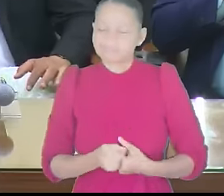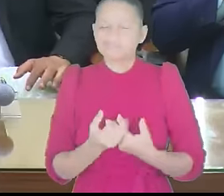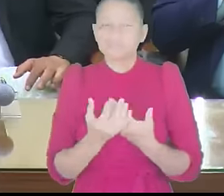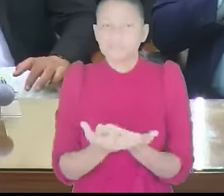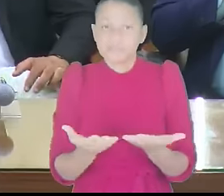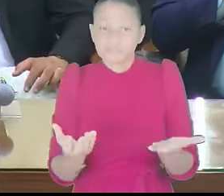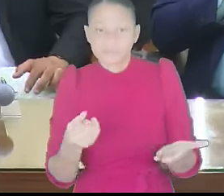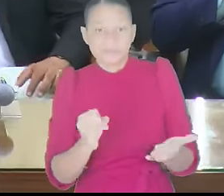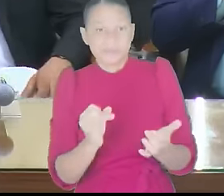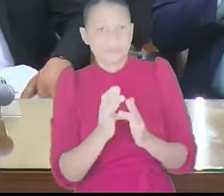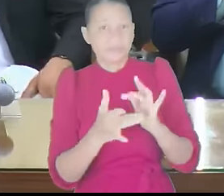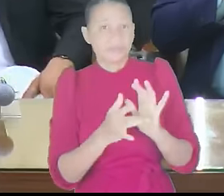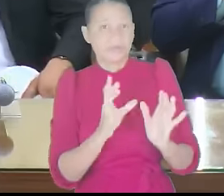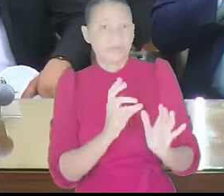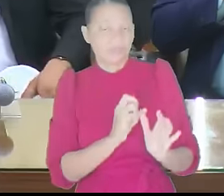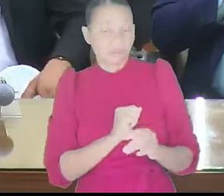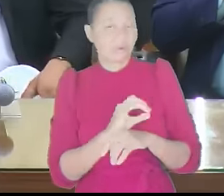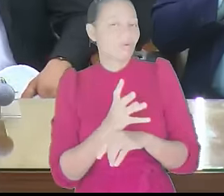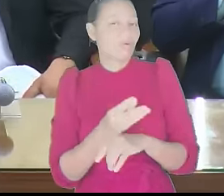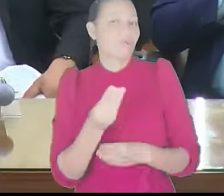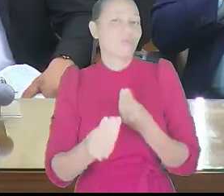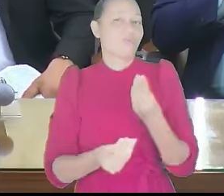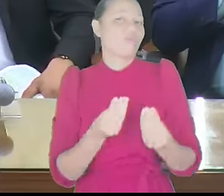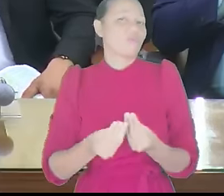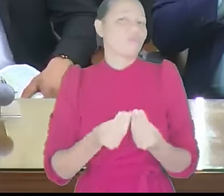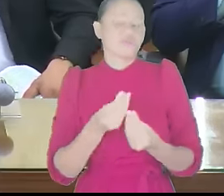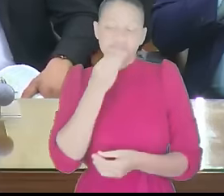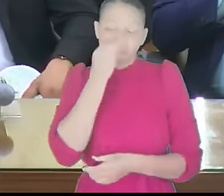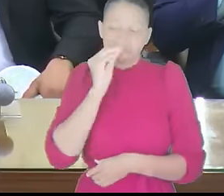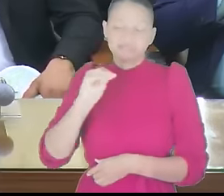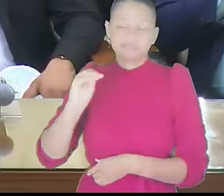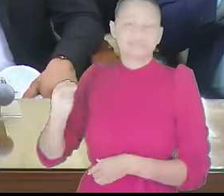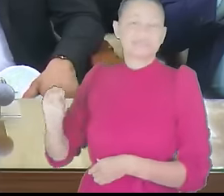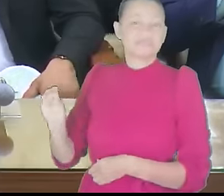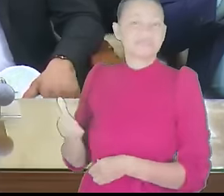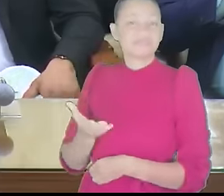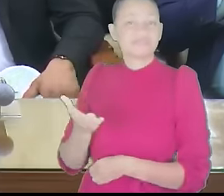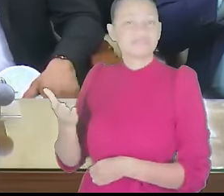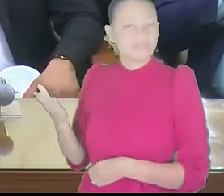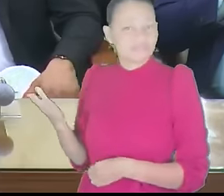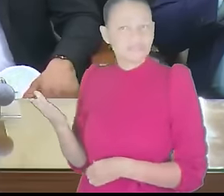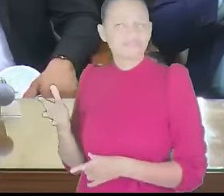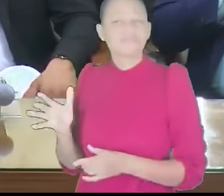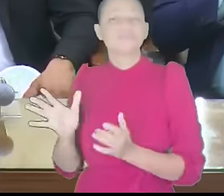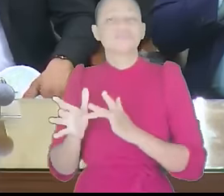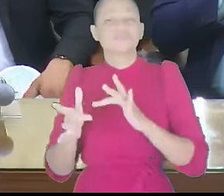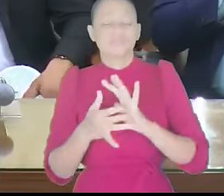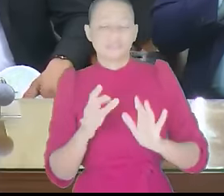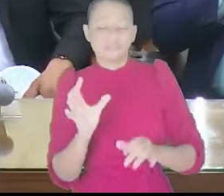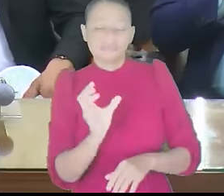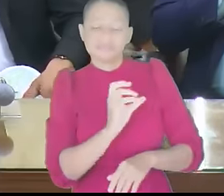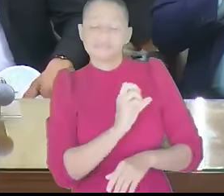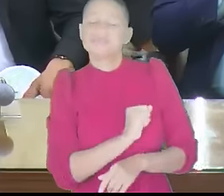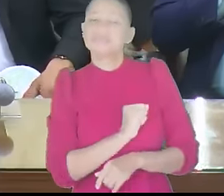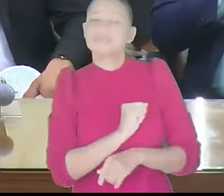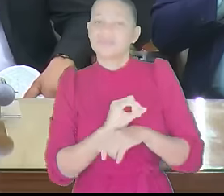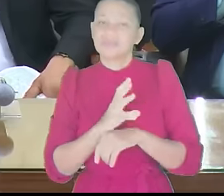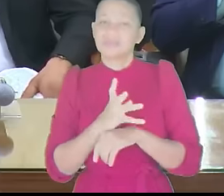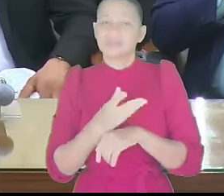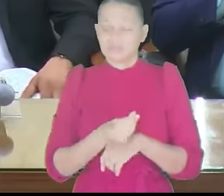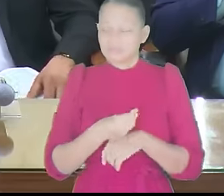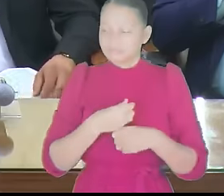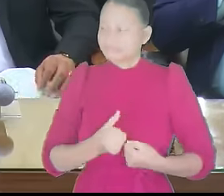amou a igreja, como é que eu vou desprezá-la? A Bíblia diz que Jesus amou a igreja e se entregou a si